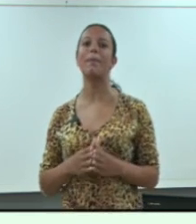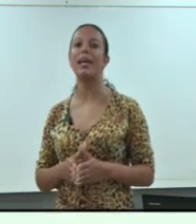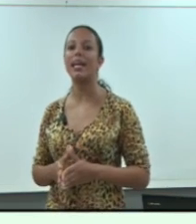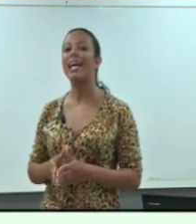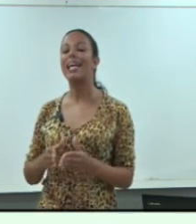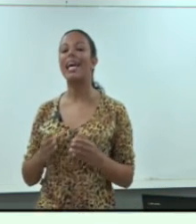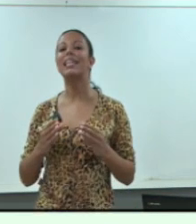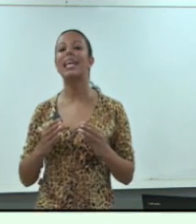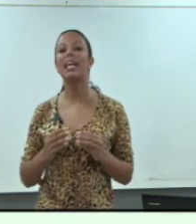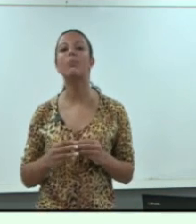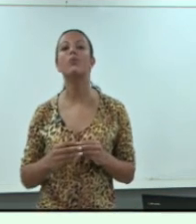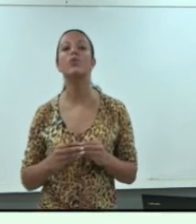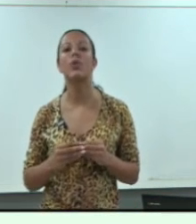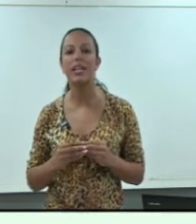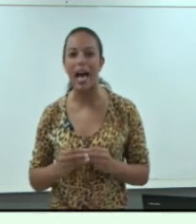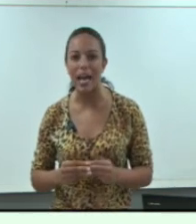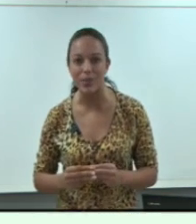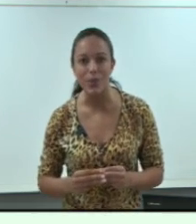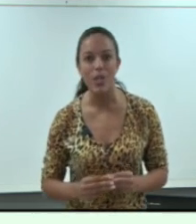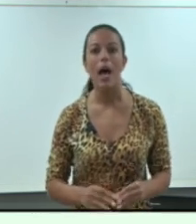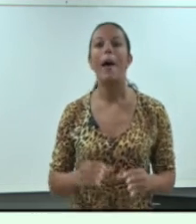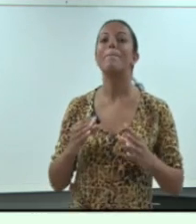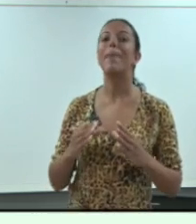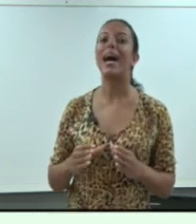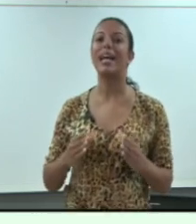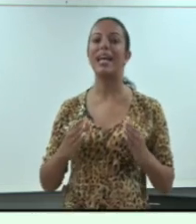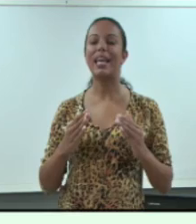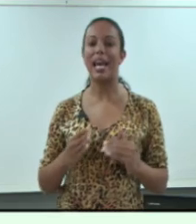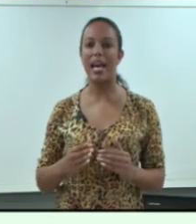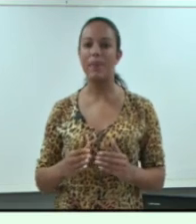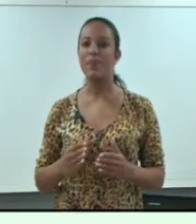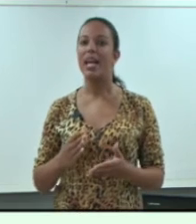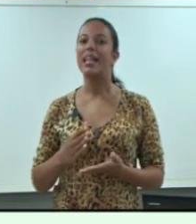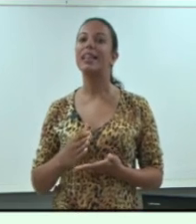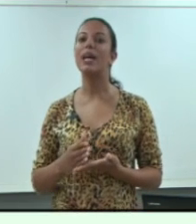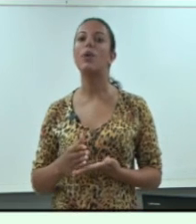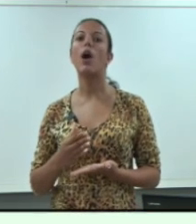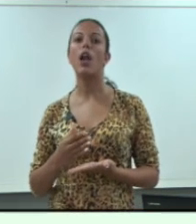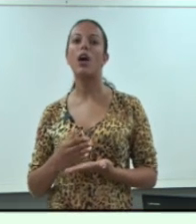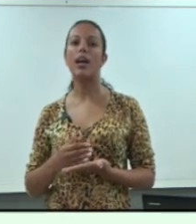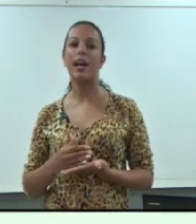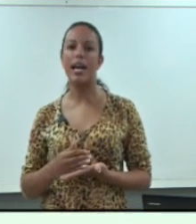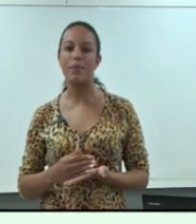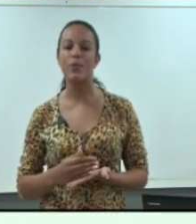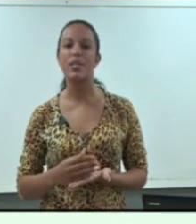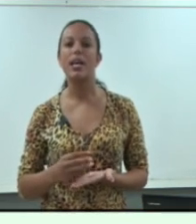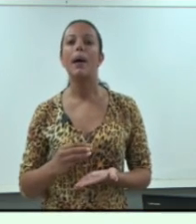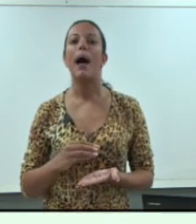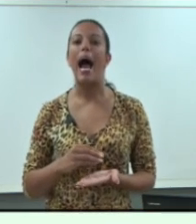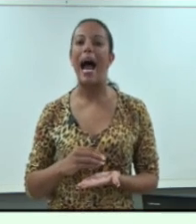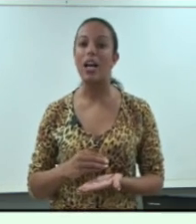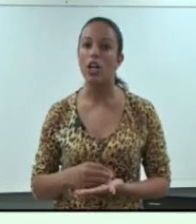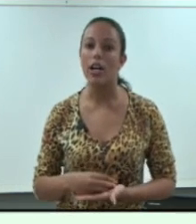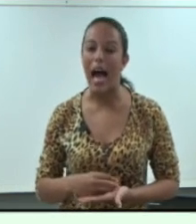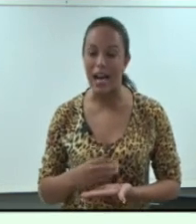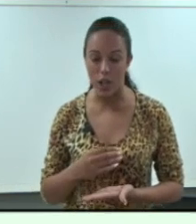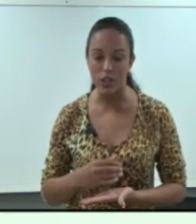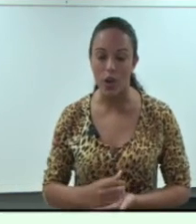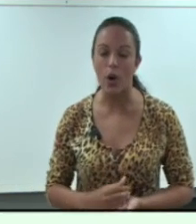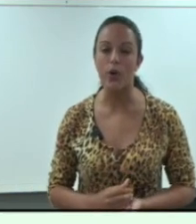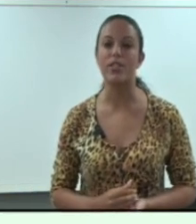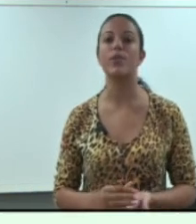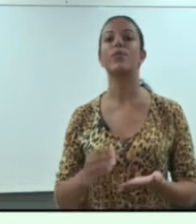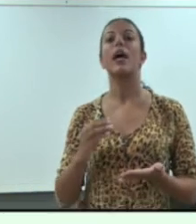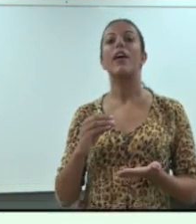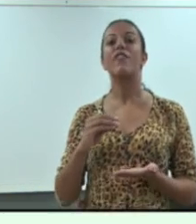importante também que tenhamos cuidado para que não colocamos agora